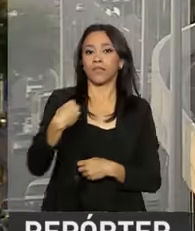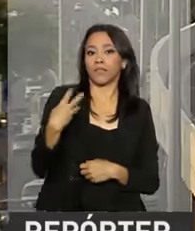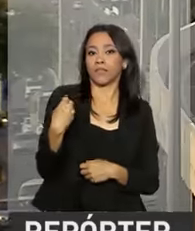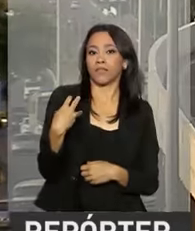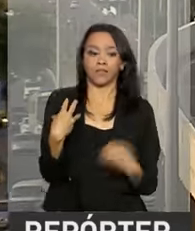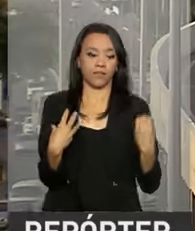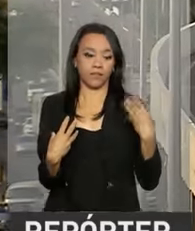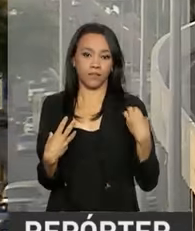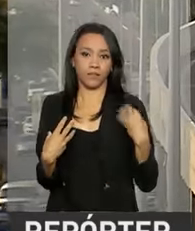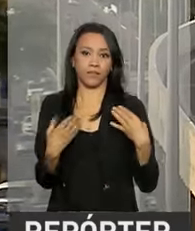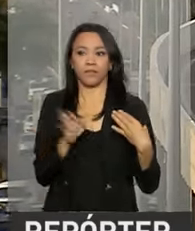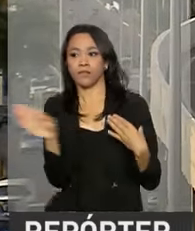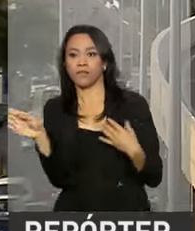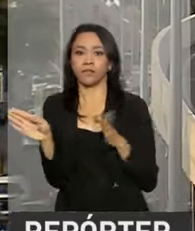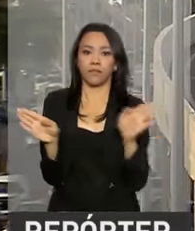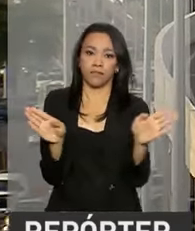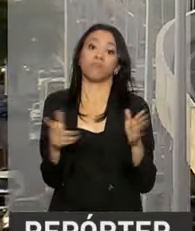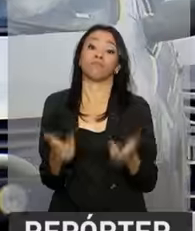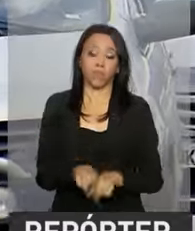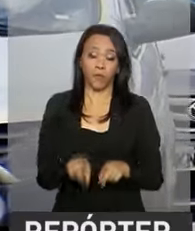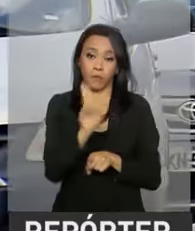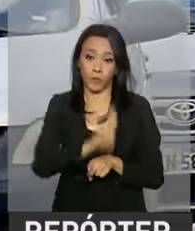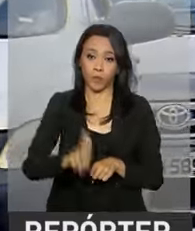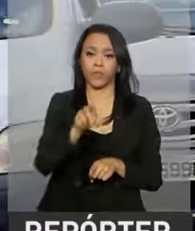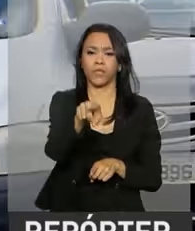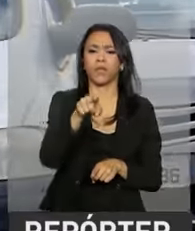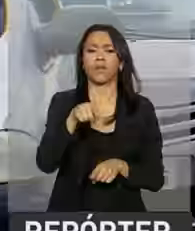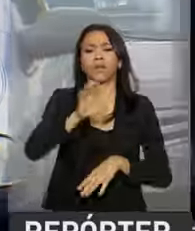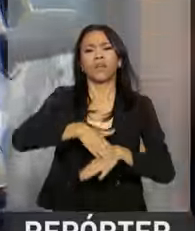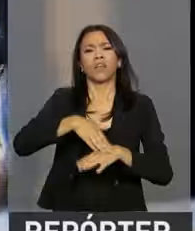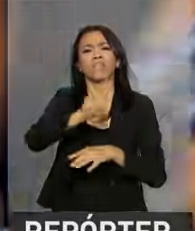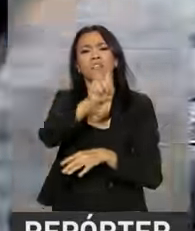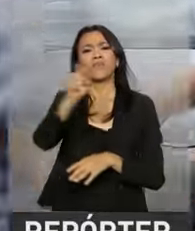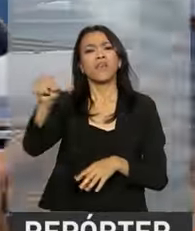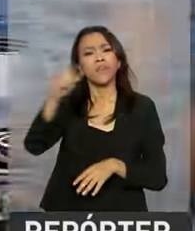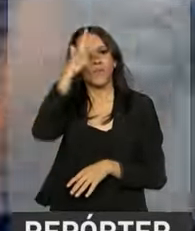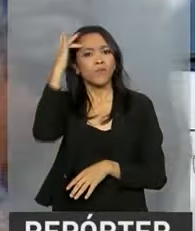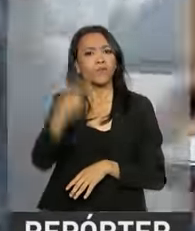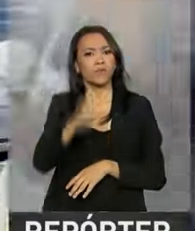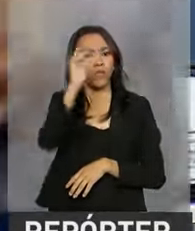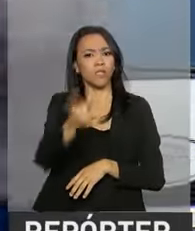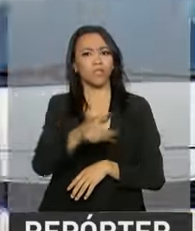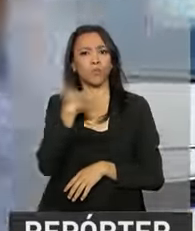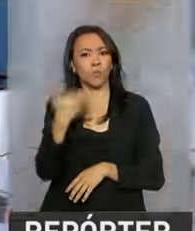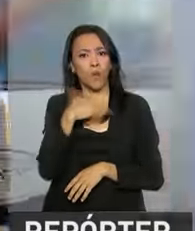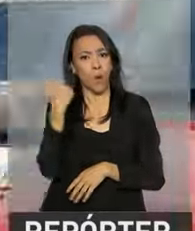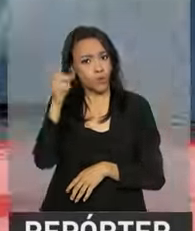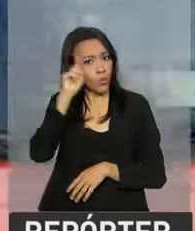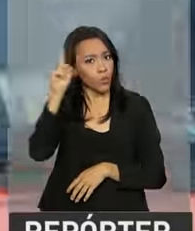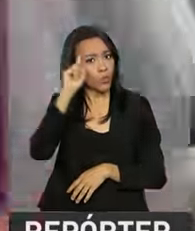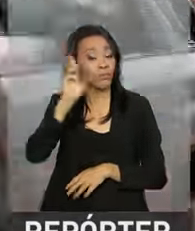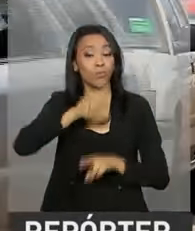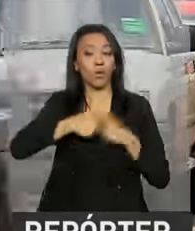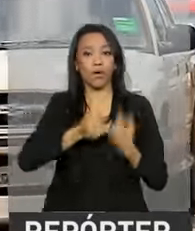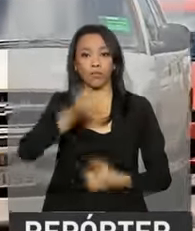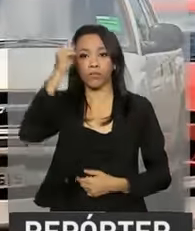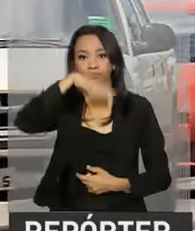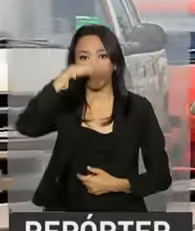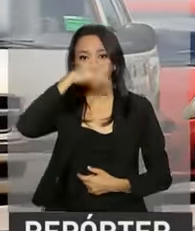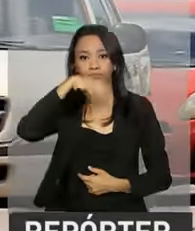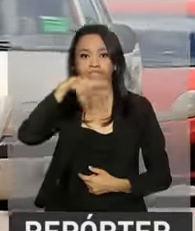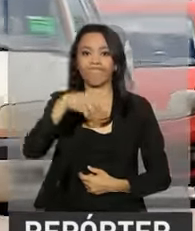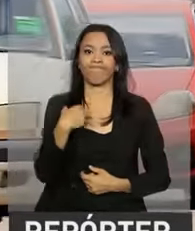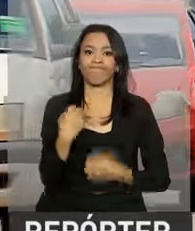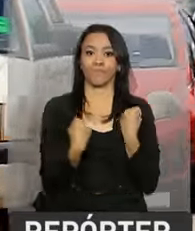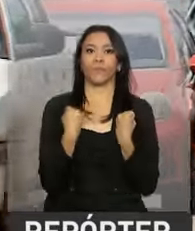principalmente, né? De acordo com o Ministério dos Transportes, cerca de 100 brasileiros morrem todos os dias por causa de imprudência no trânsito.